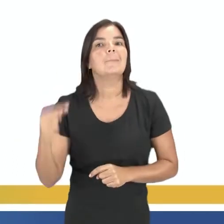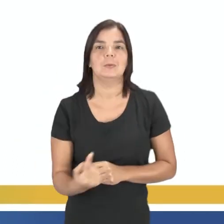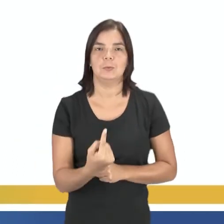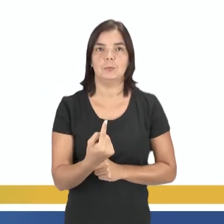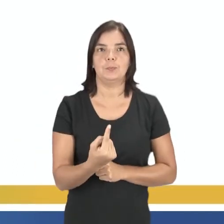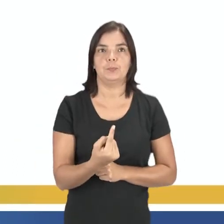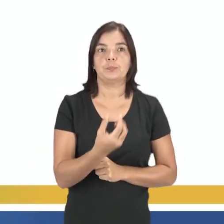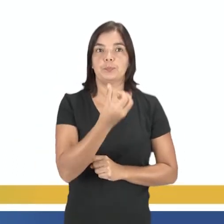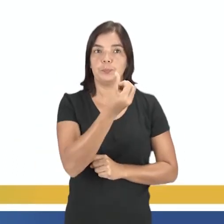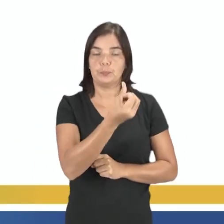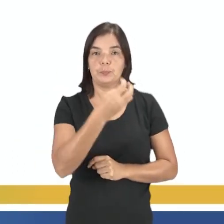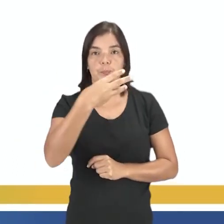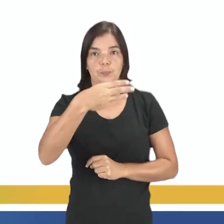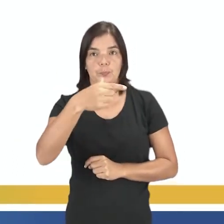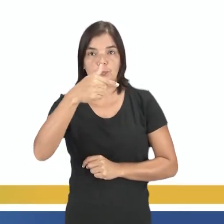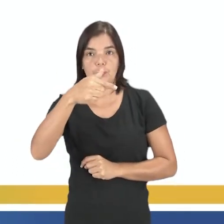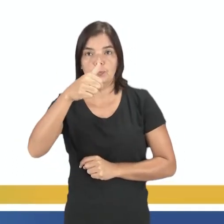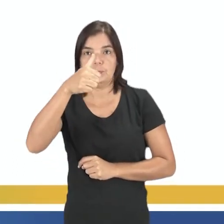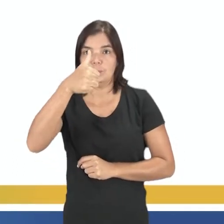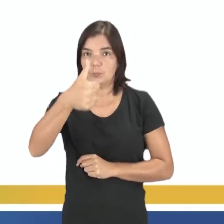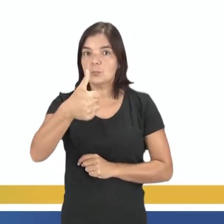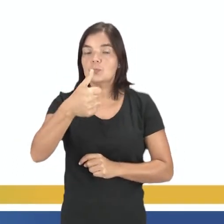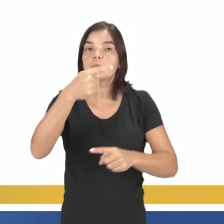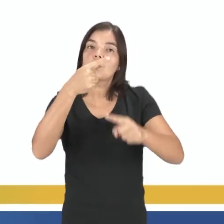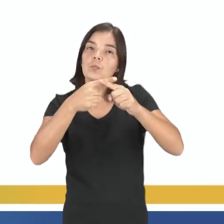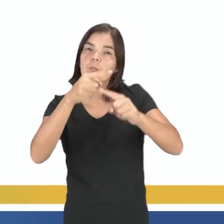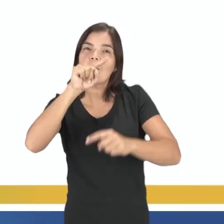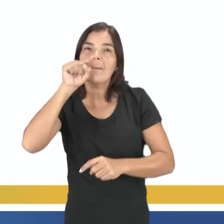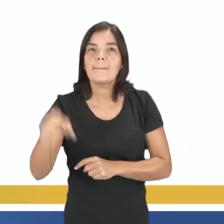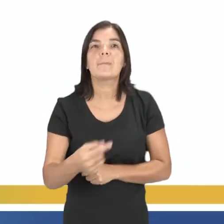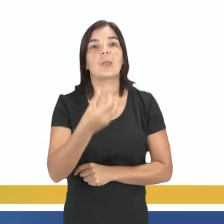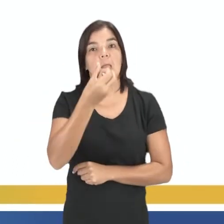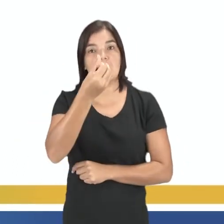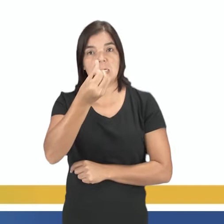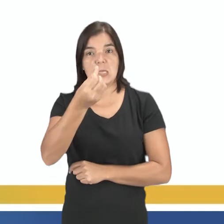pega 6.371, vai multiplicar por 1.000, a gente vai ter